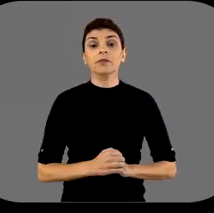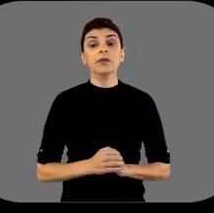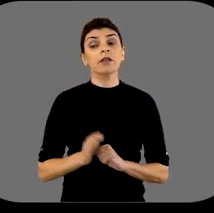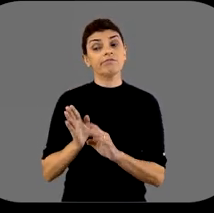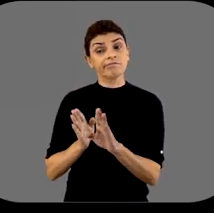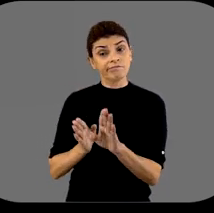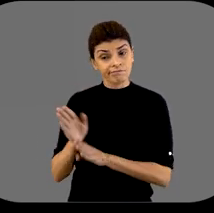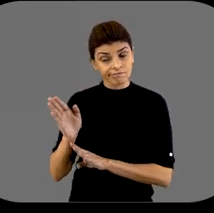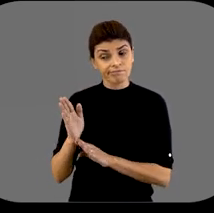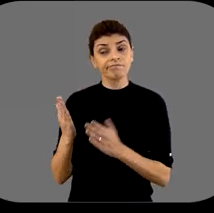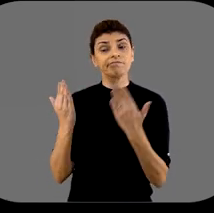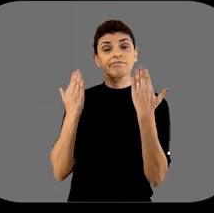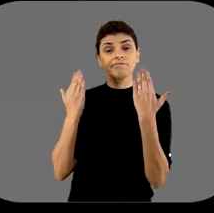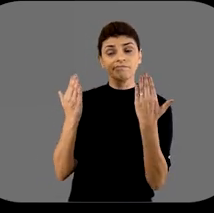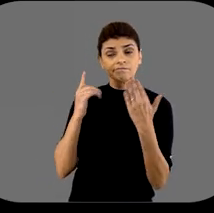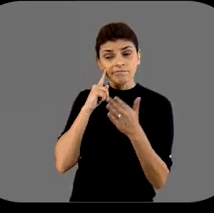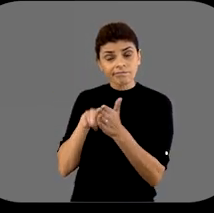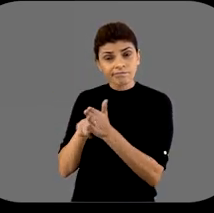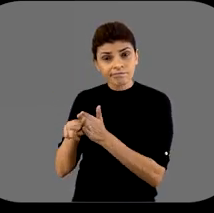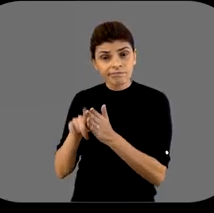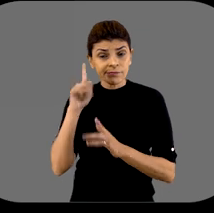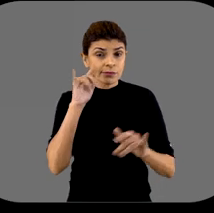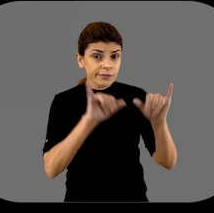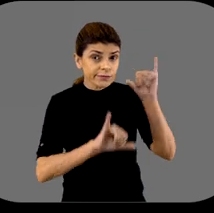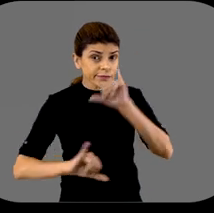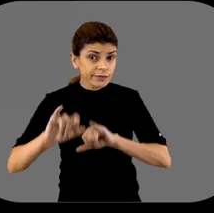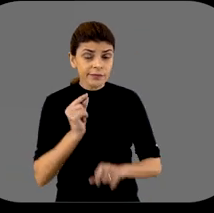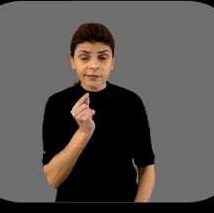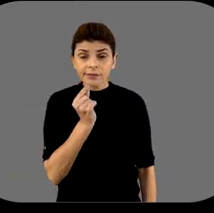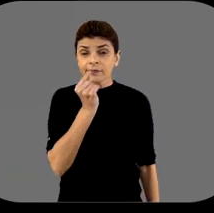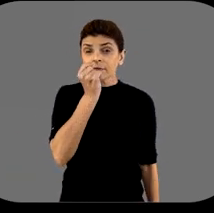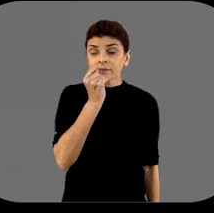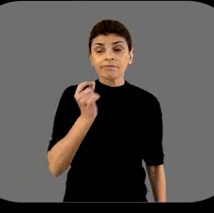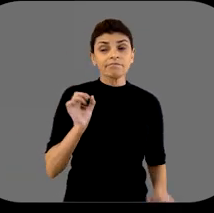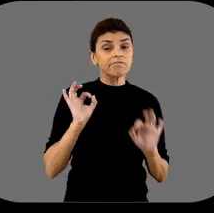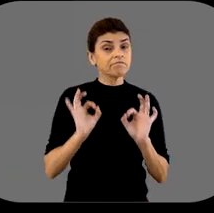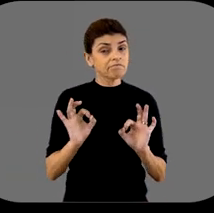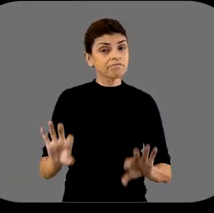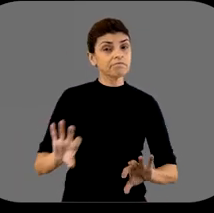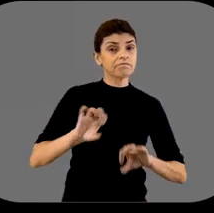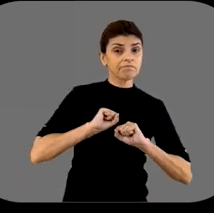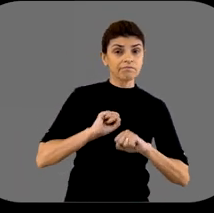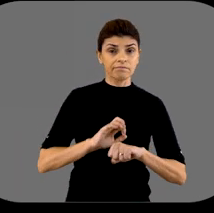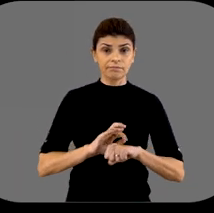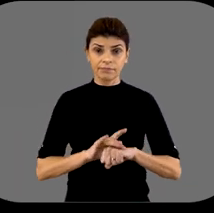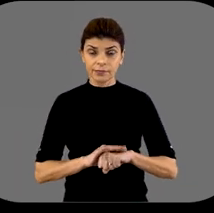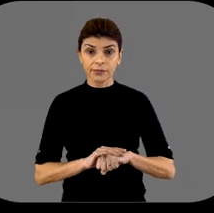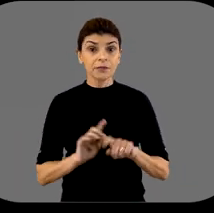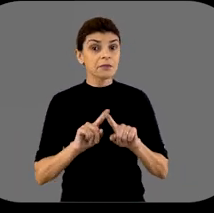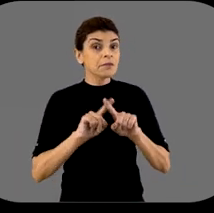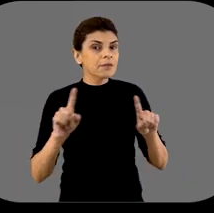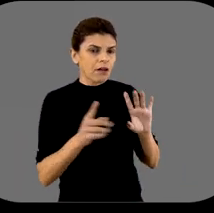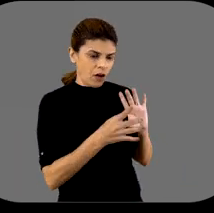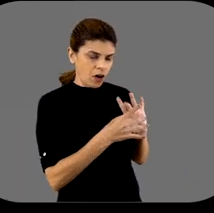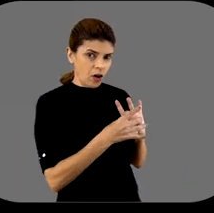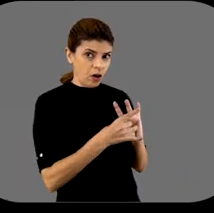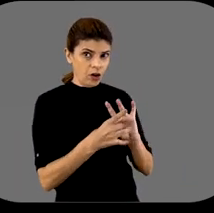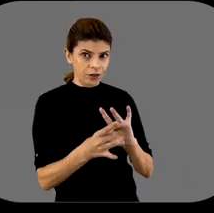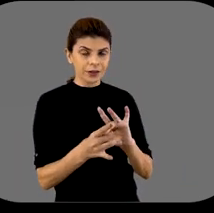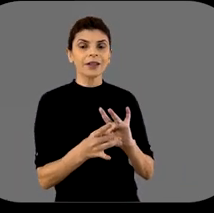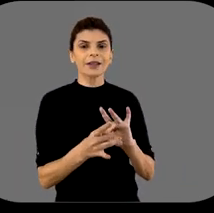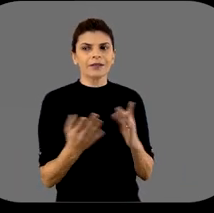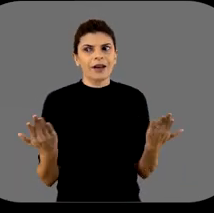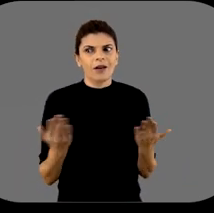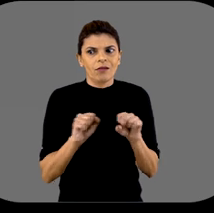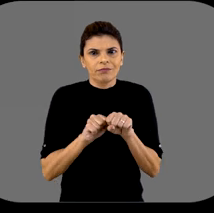caso, eles recomendam também a investigação para confirmação laboratorial da infecção. No entanto, a gente sabe que no contexto da epidemia